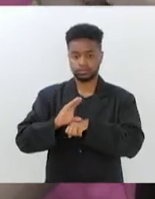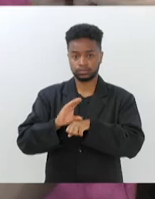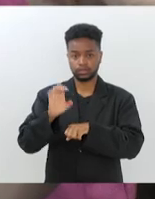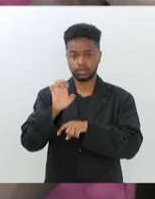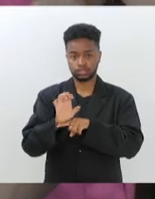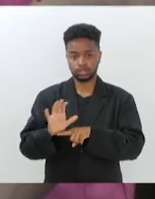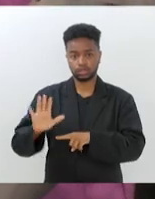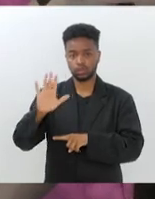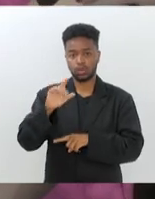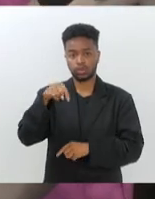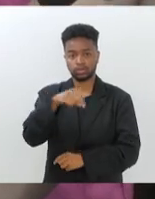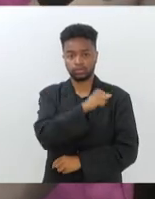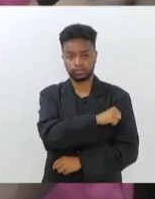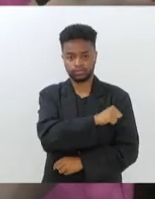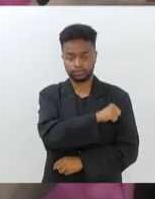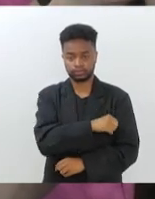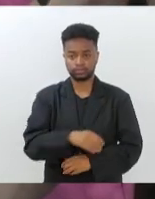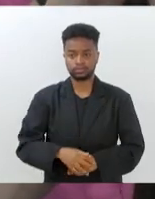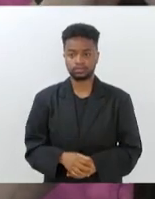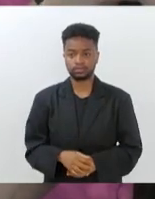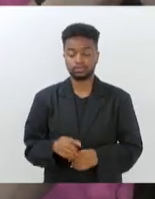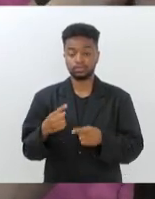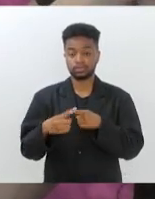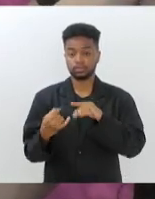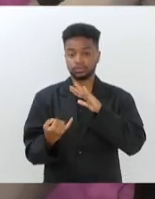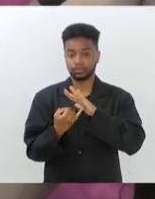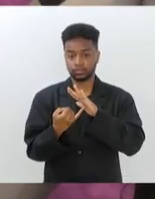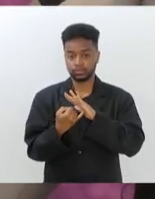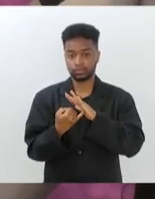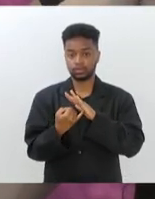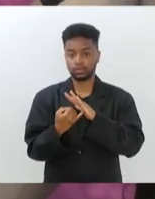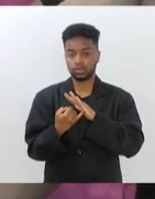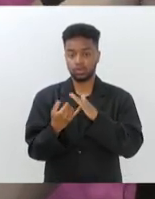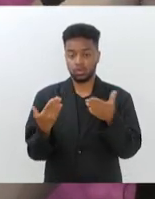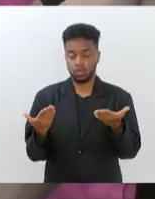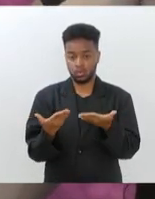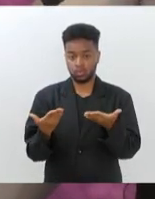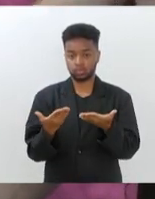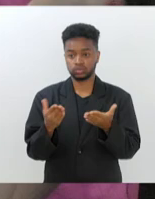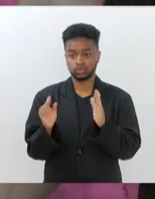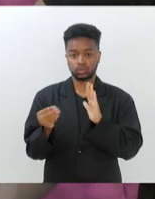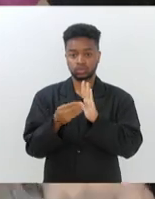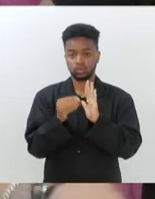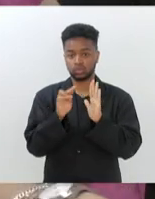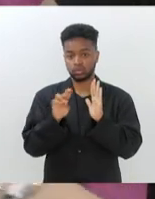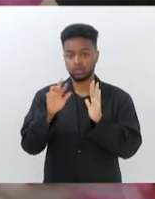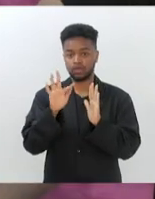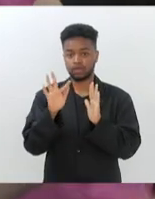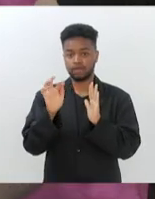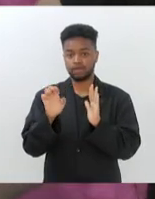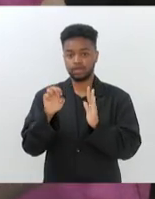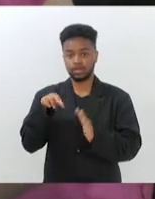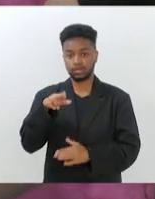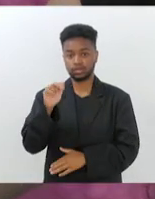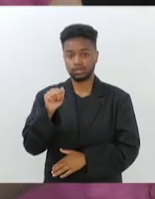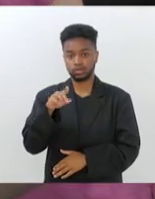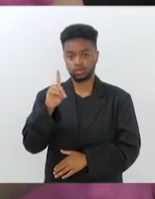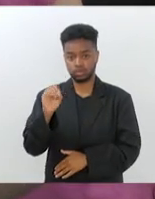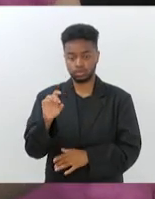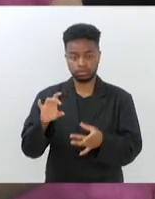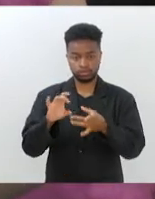estadual do Rio de Janeiro pois o Instituto de aplicação que hoje né Tá chamado Fernando Rodrigues da Silveiro cap